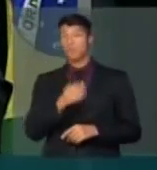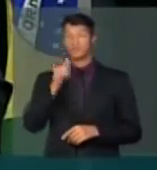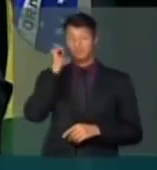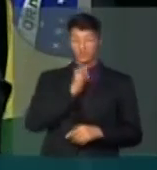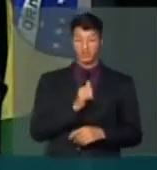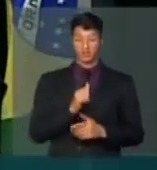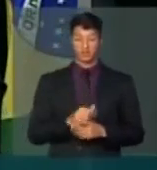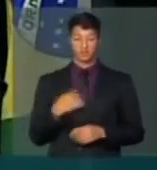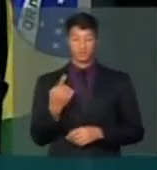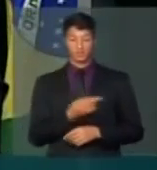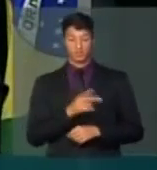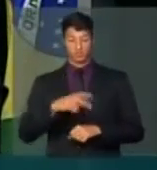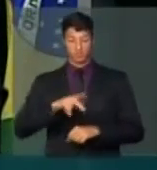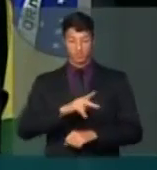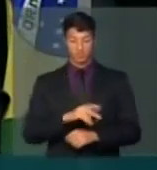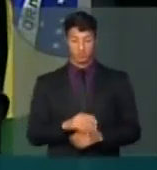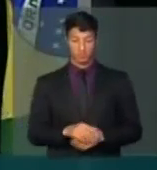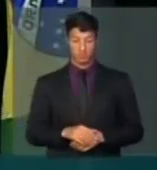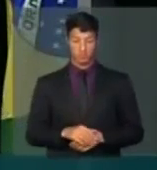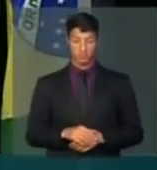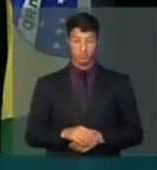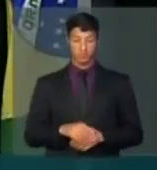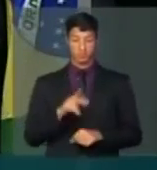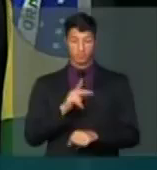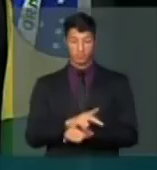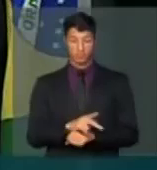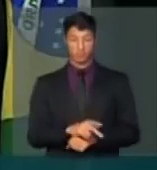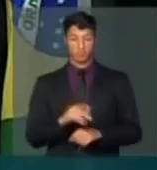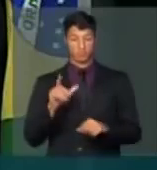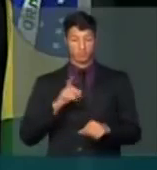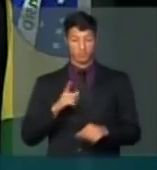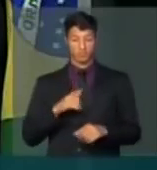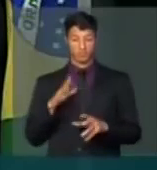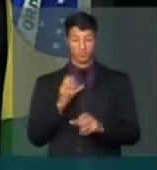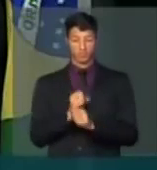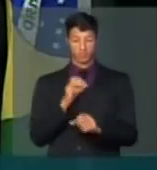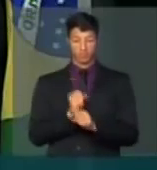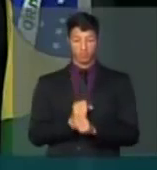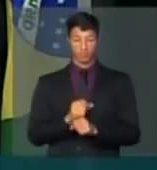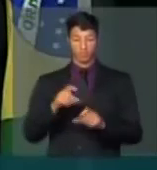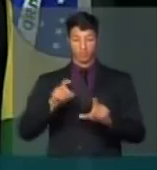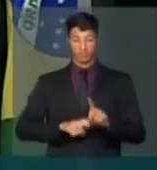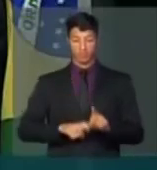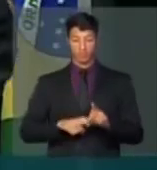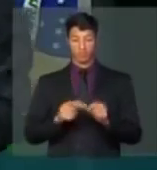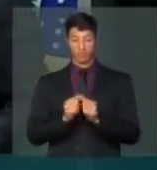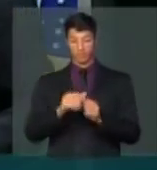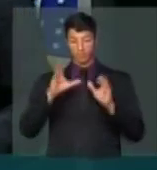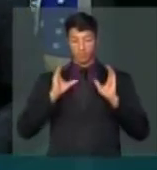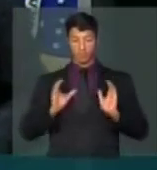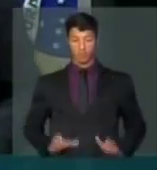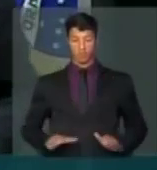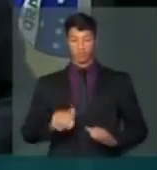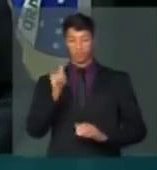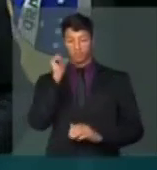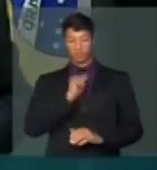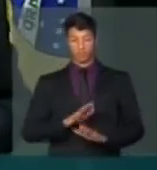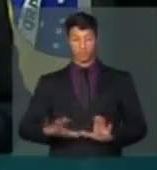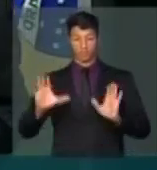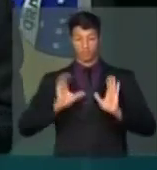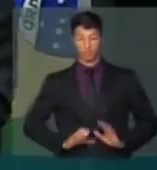mulheres em nosso país. E a Previdência tem essa conta e essa dívida com o cidadão e com a